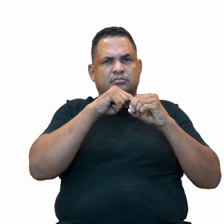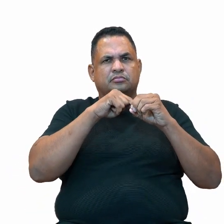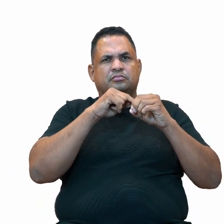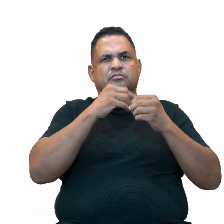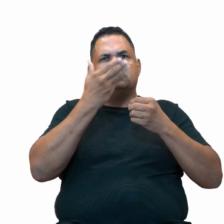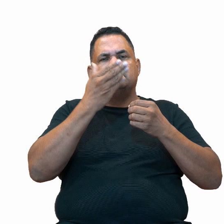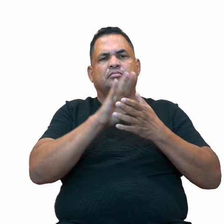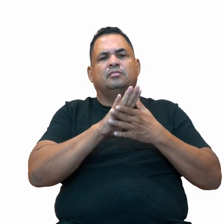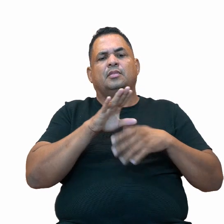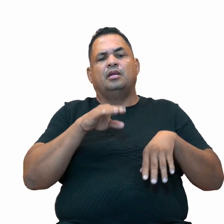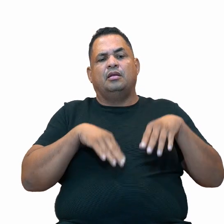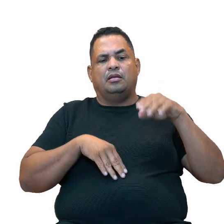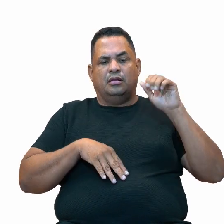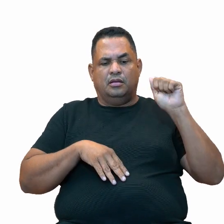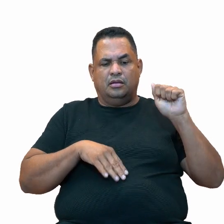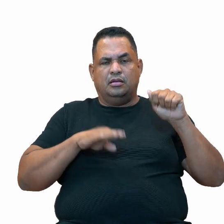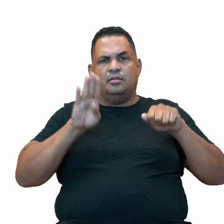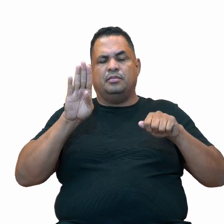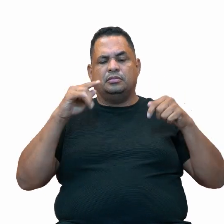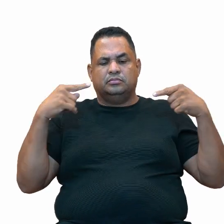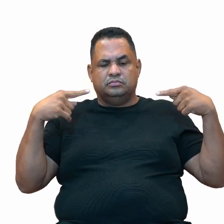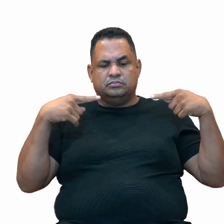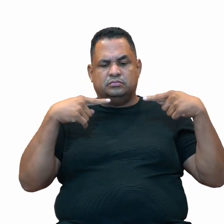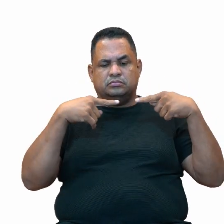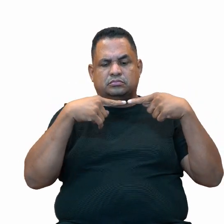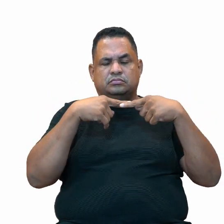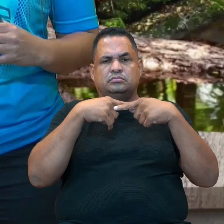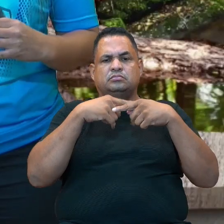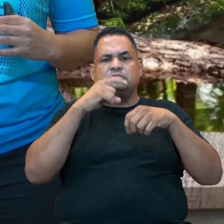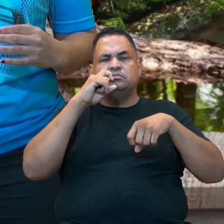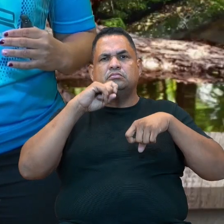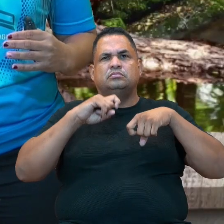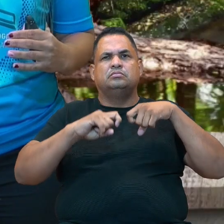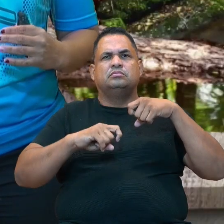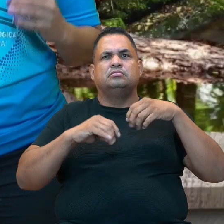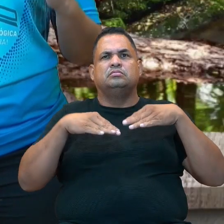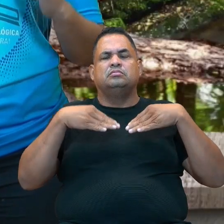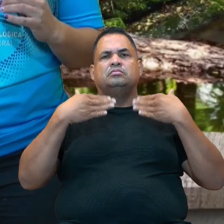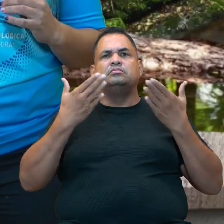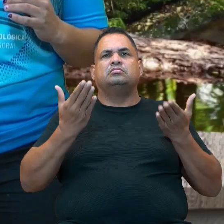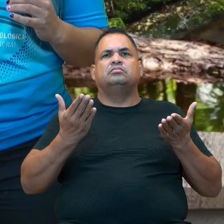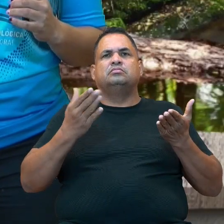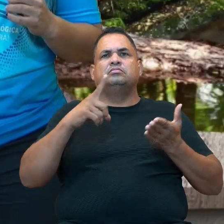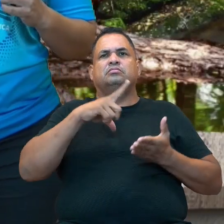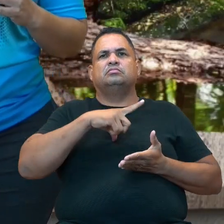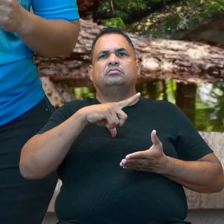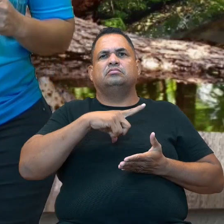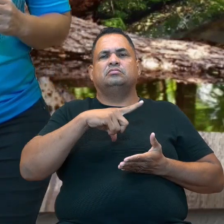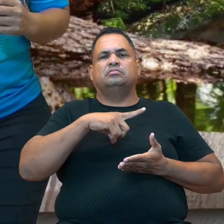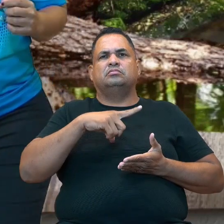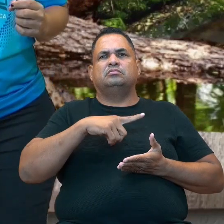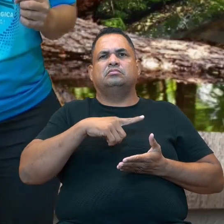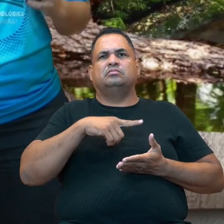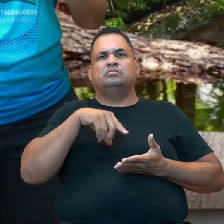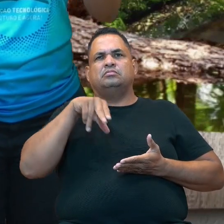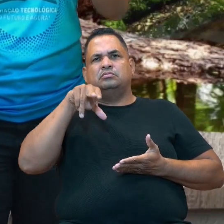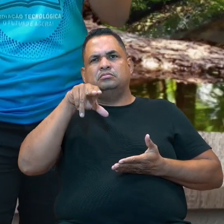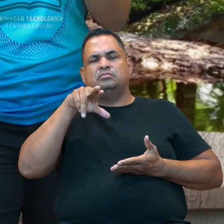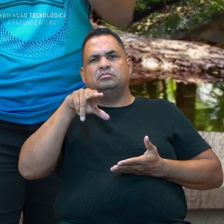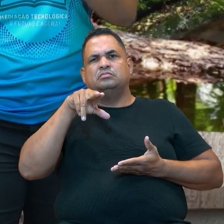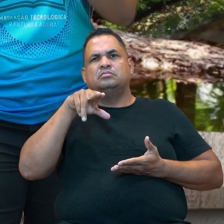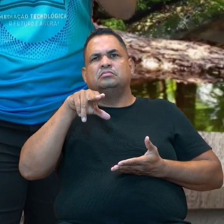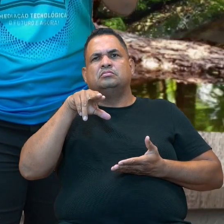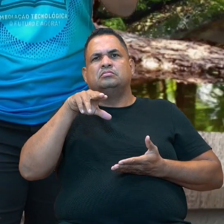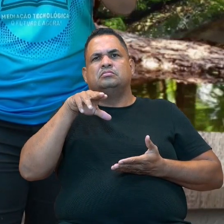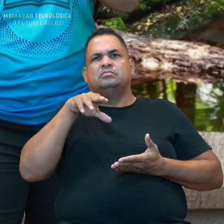B. Então, eles vão cruzar, por isso a gente chama de fecundação cruzada, porque apesar de eles terem o mesmo,